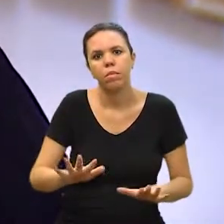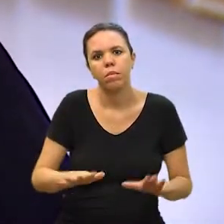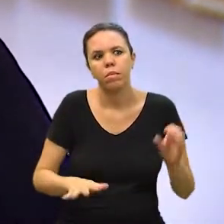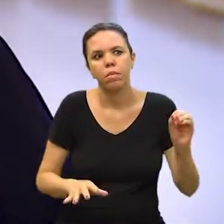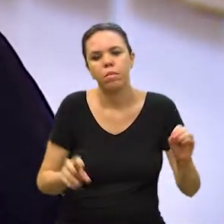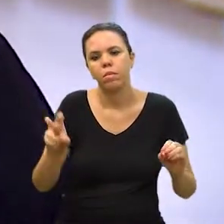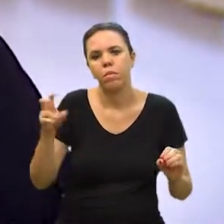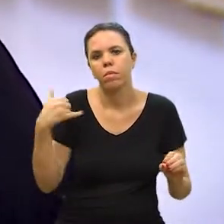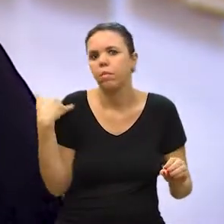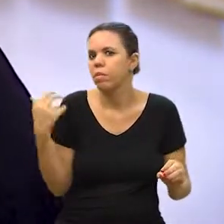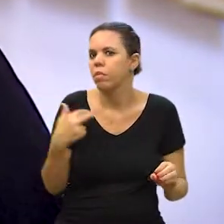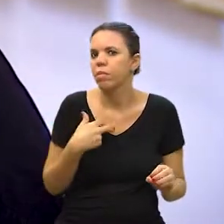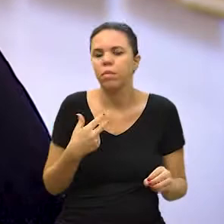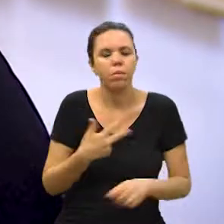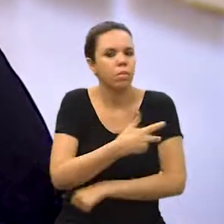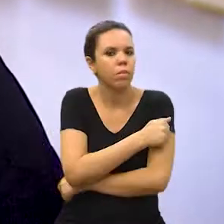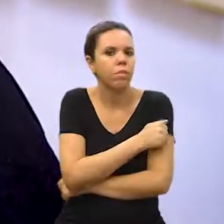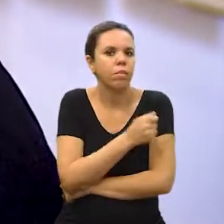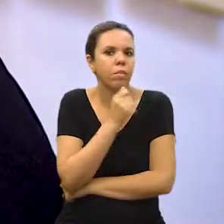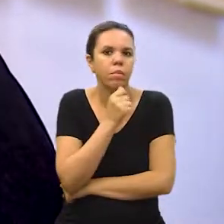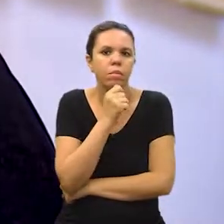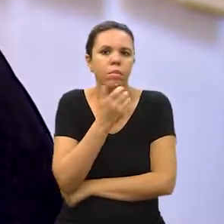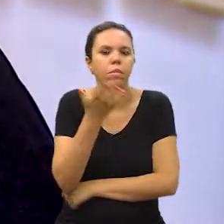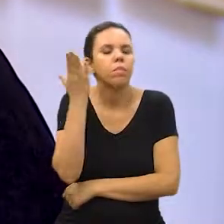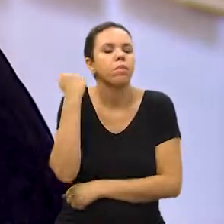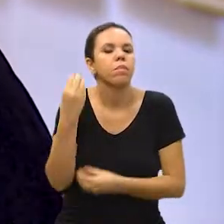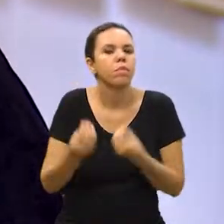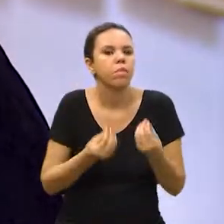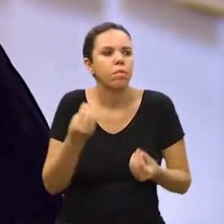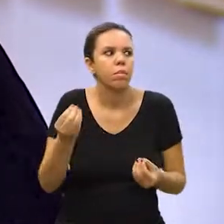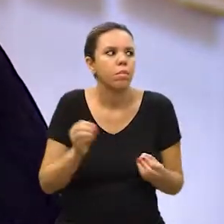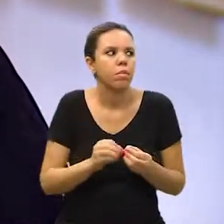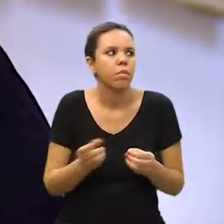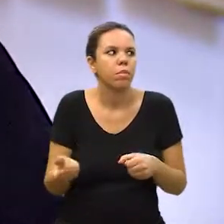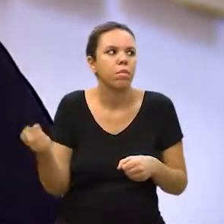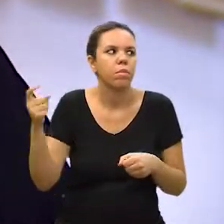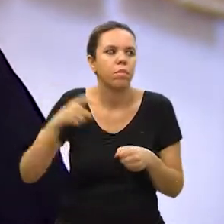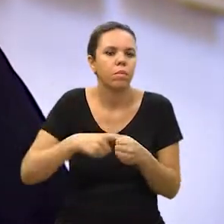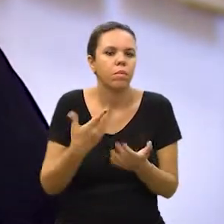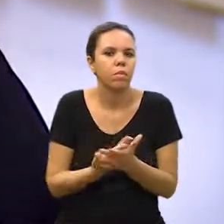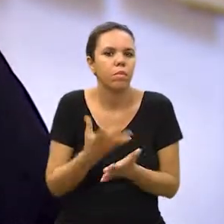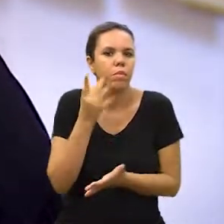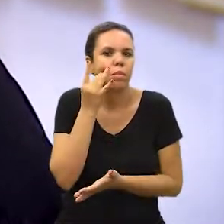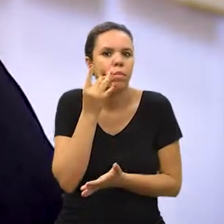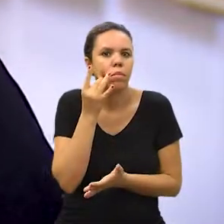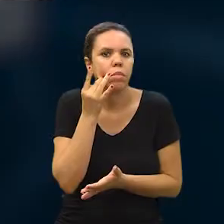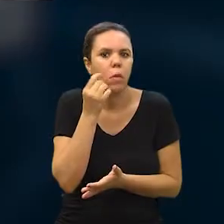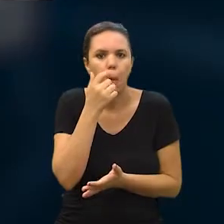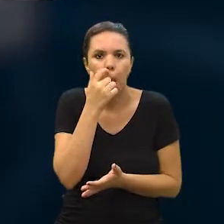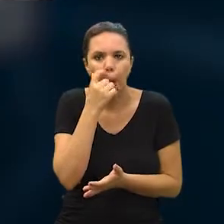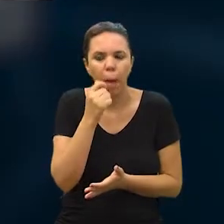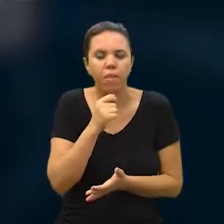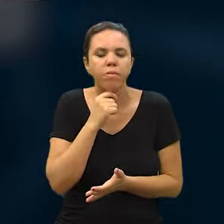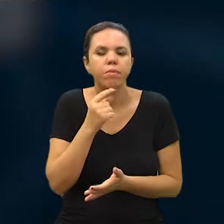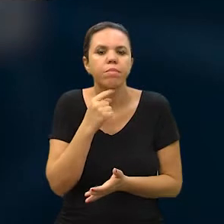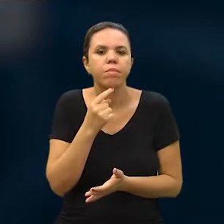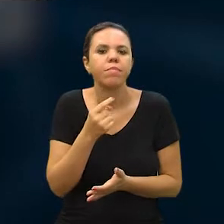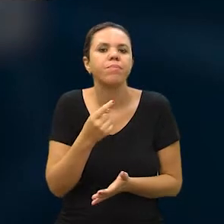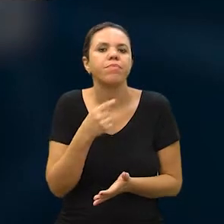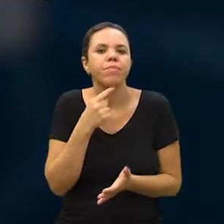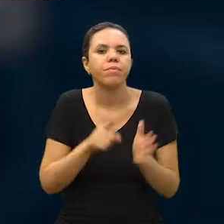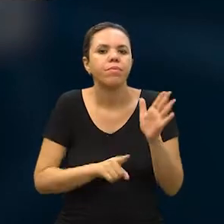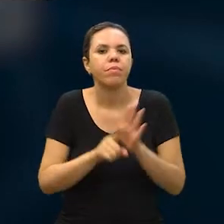porém as crianças de 0 a 5 anos não vão se vacinar então nós queremos saber como é que vai ser esse retorno das aulas presenciais ela ainda